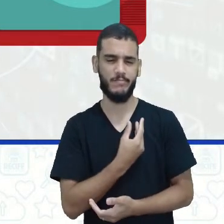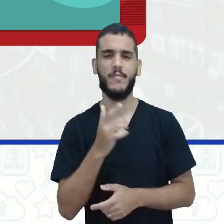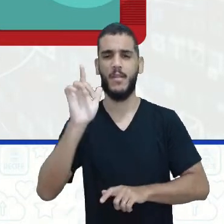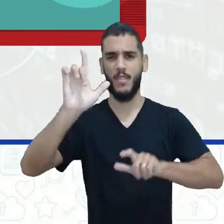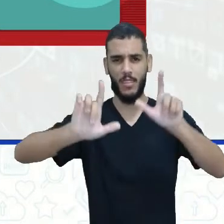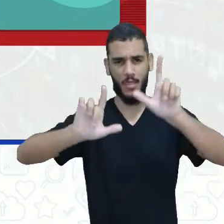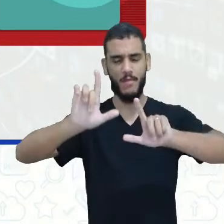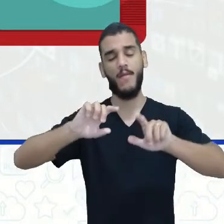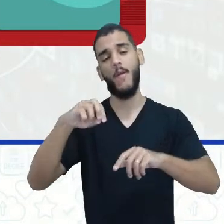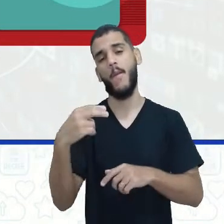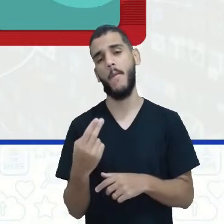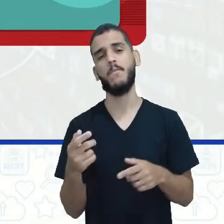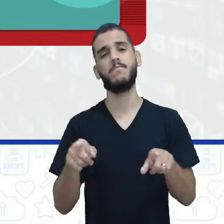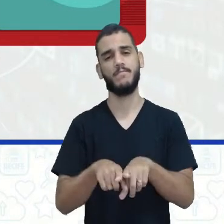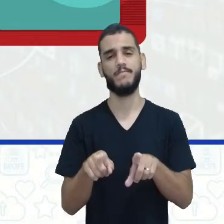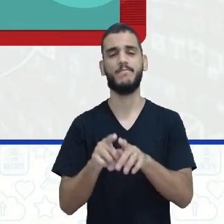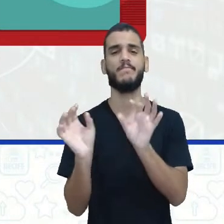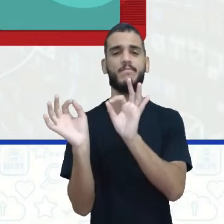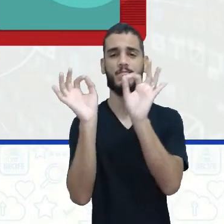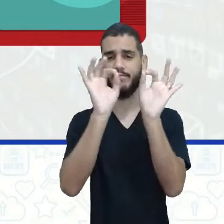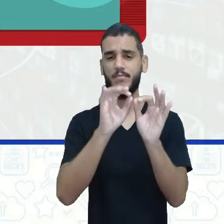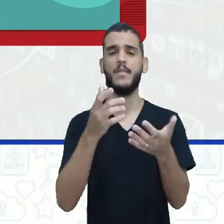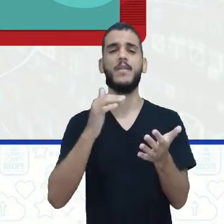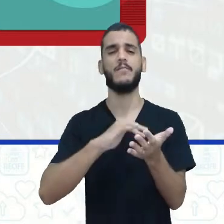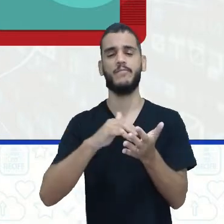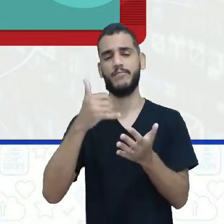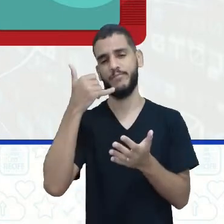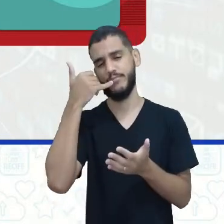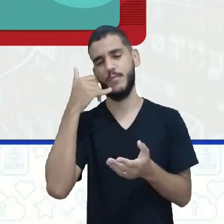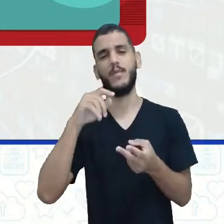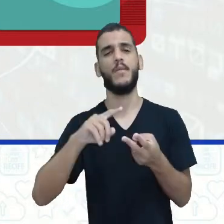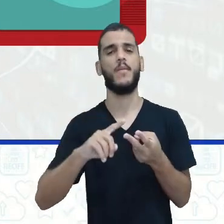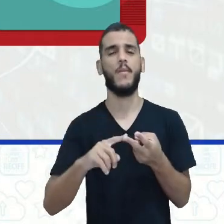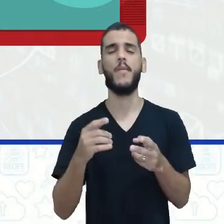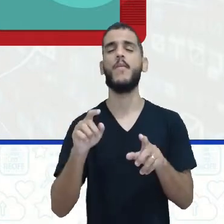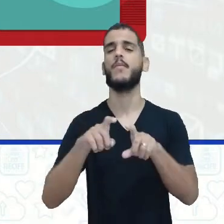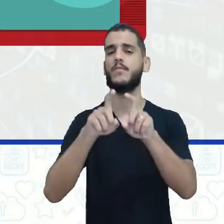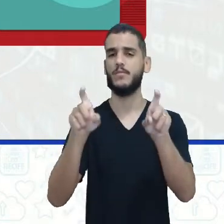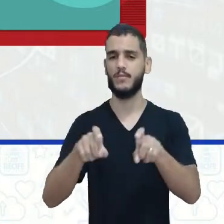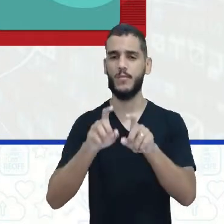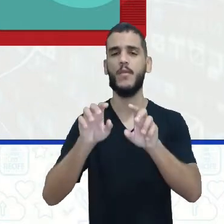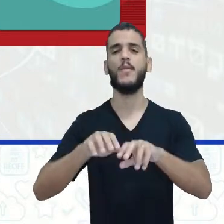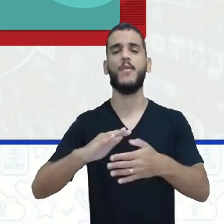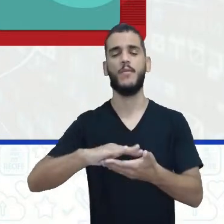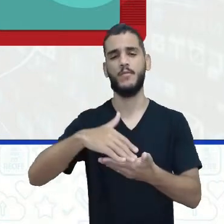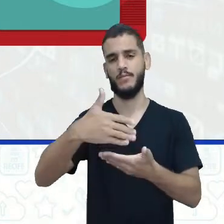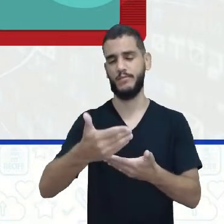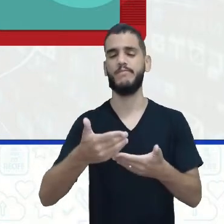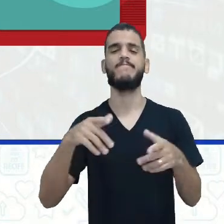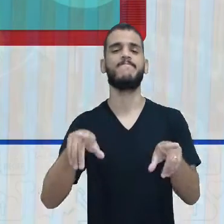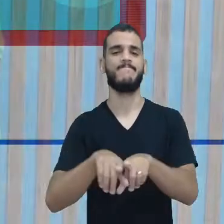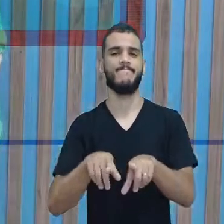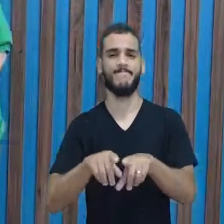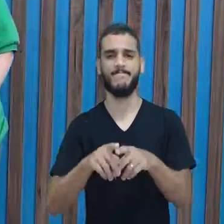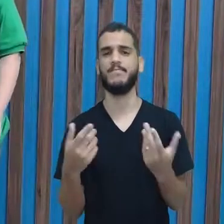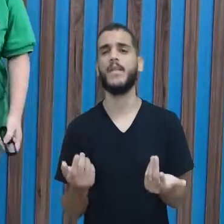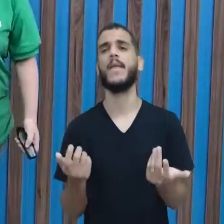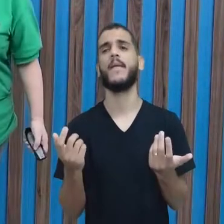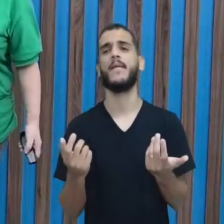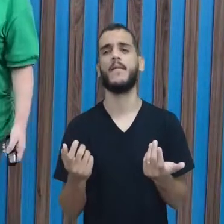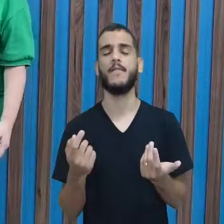ou você pode assistir também pelo seu smartphone, ou pelo seu notebook, seu computador. Para